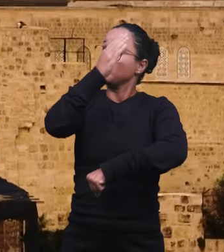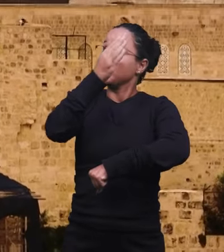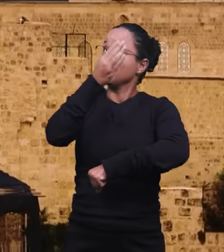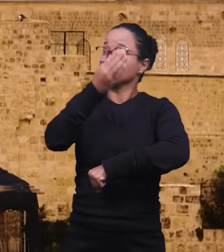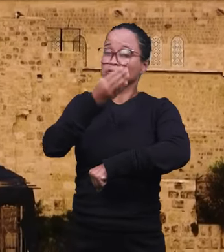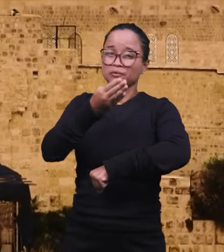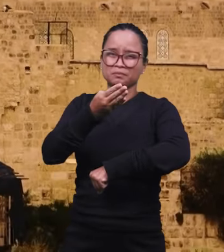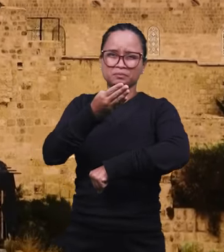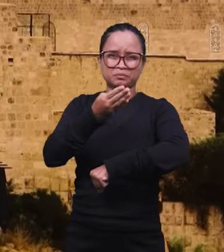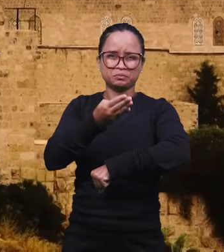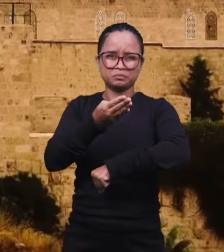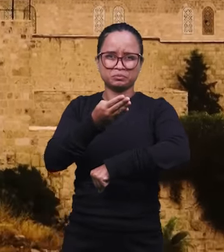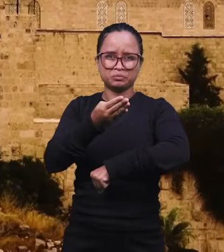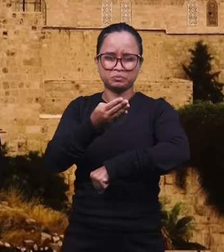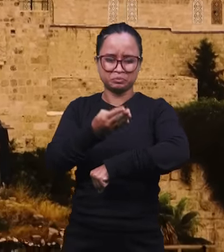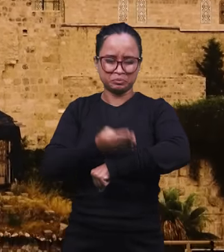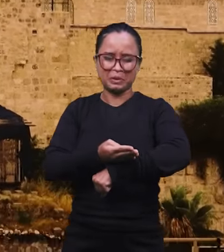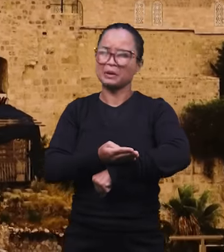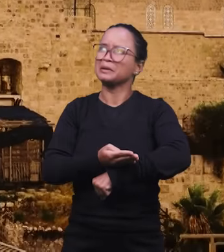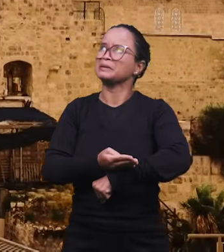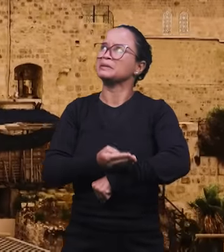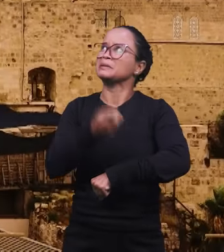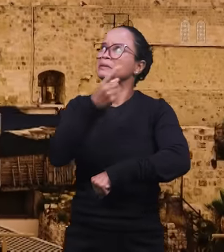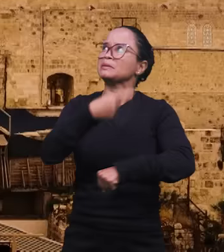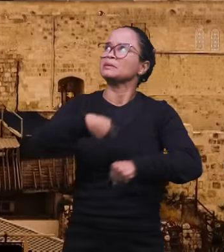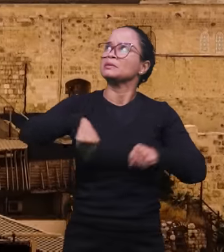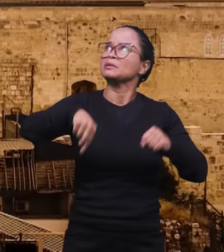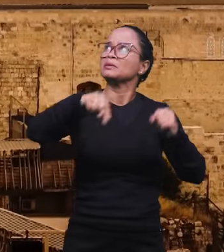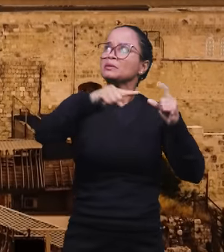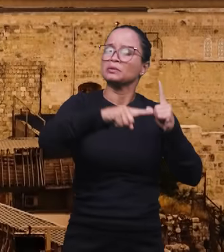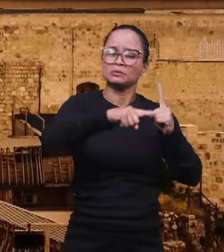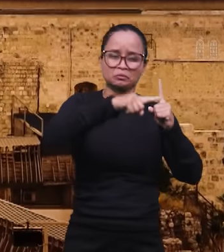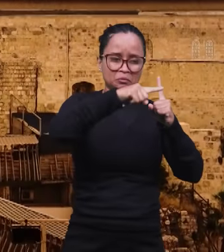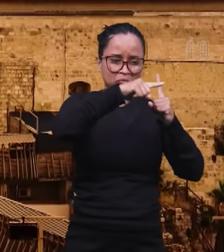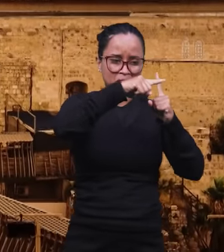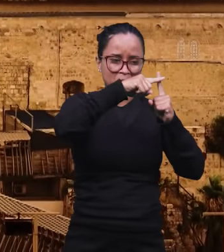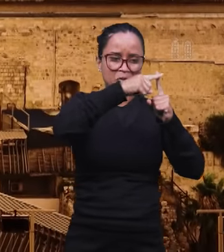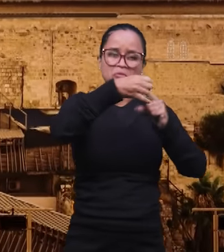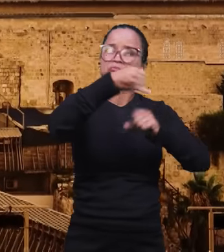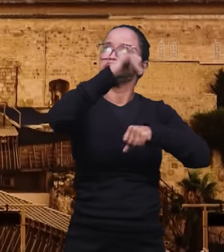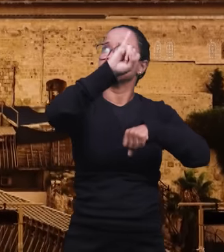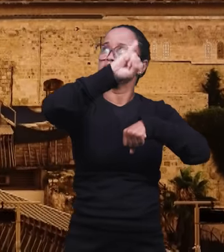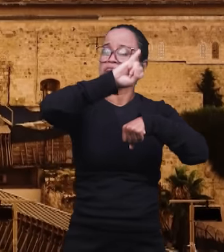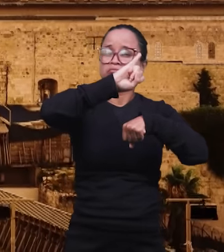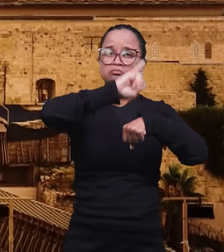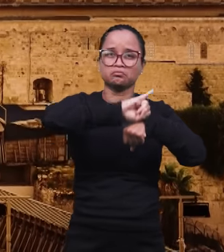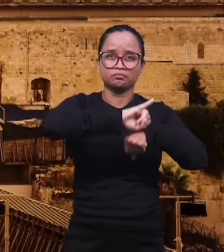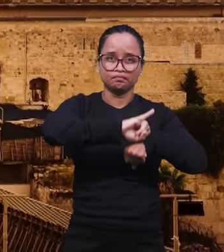alto e tosco monte vi o